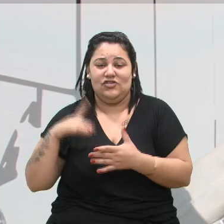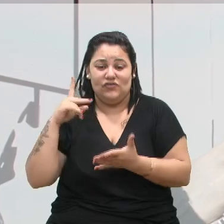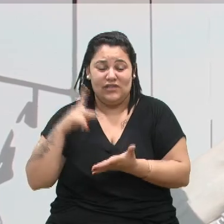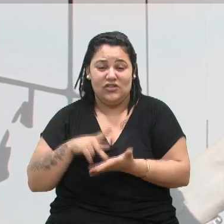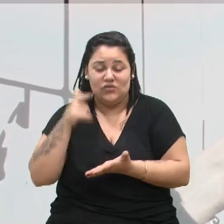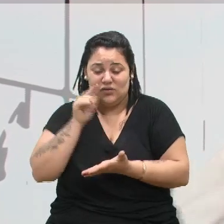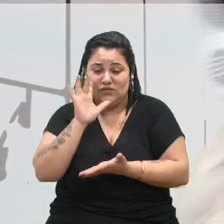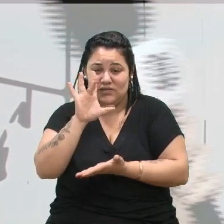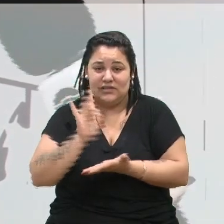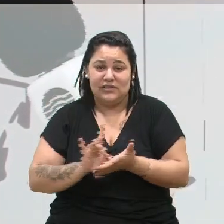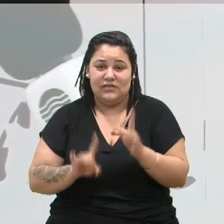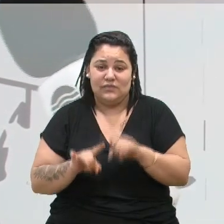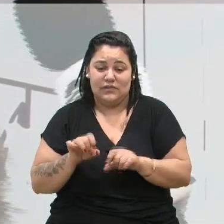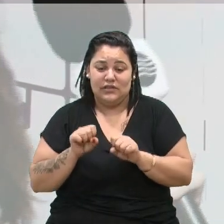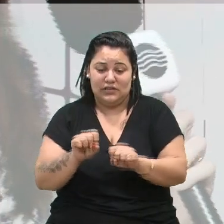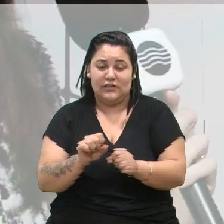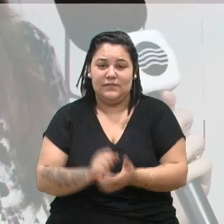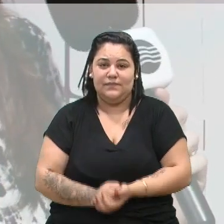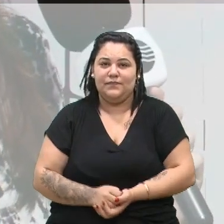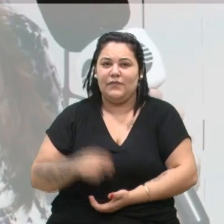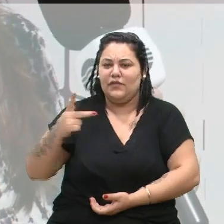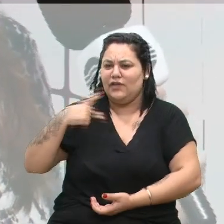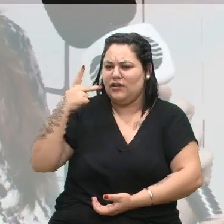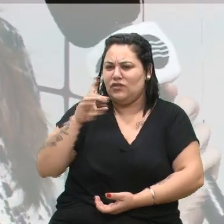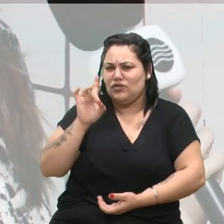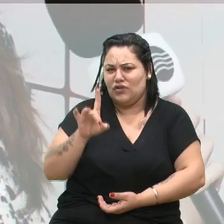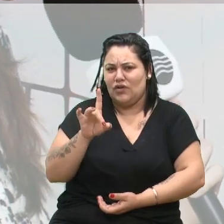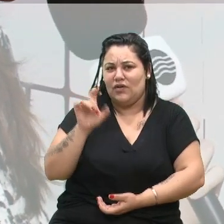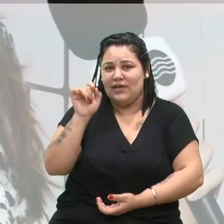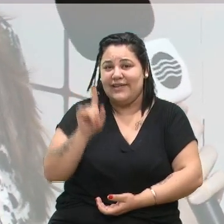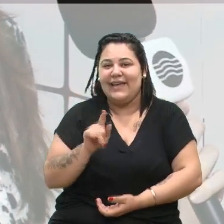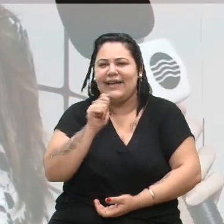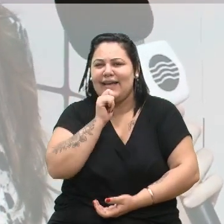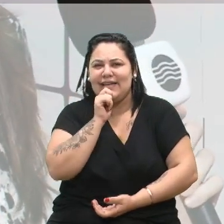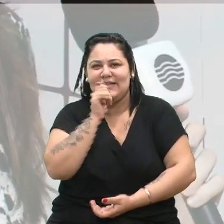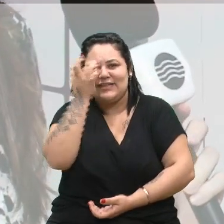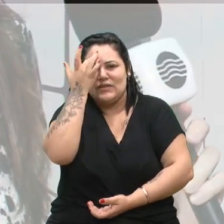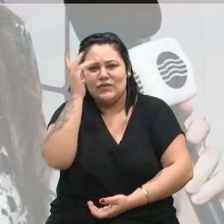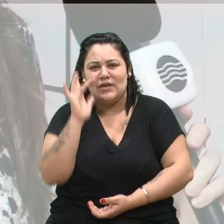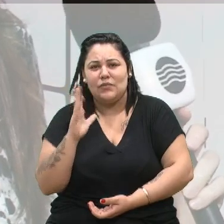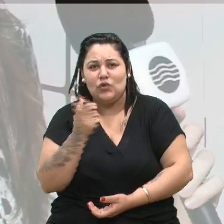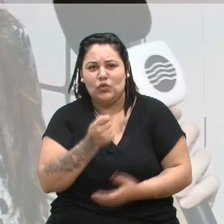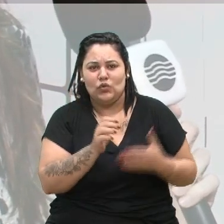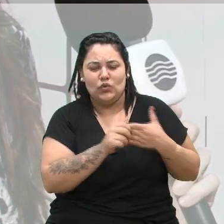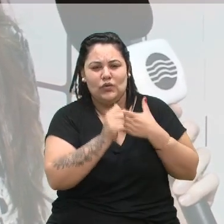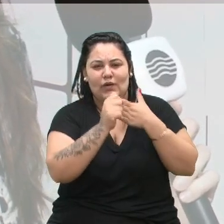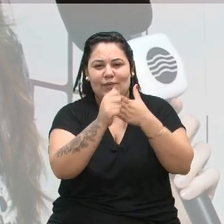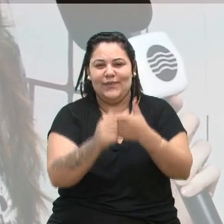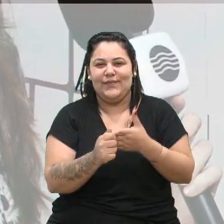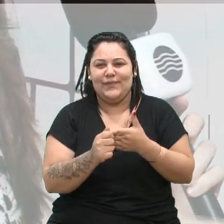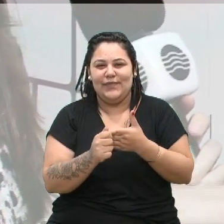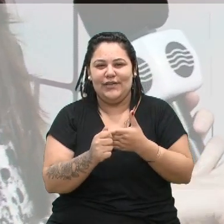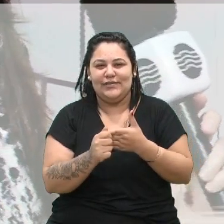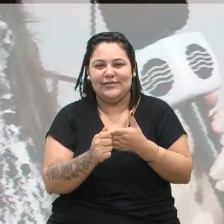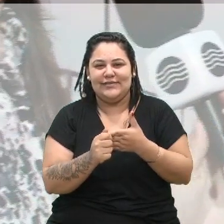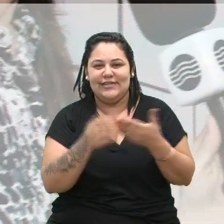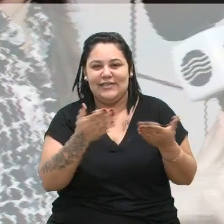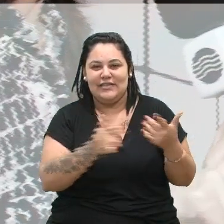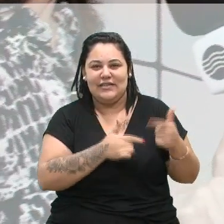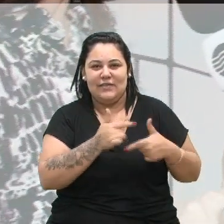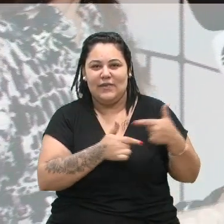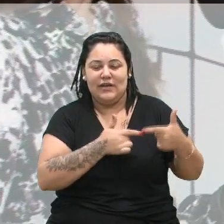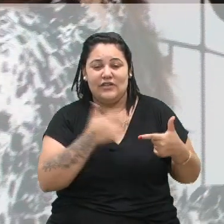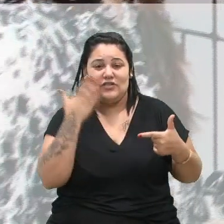público em Caxias do Sul. Vereador, para a gente atualizar quem não está por dentro de como está esse processo, né? A gente sabe que 13